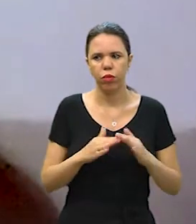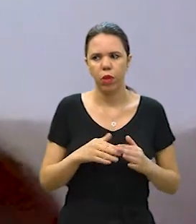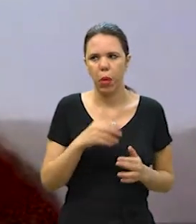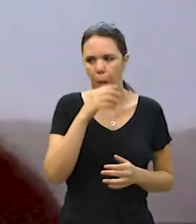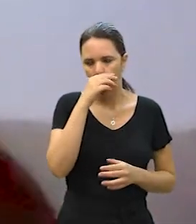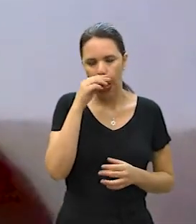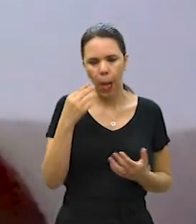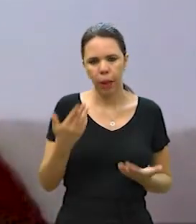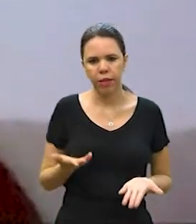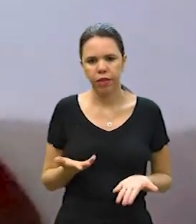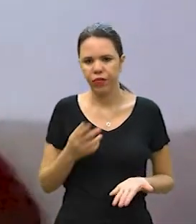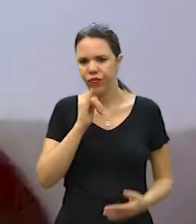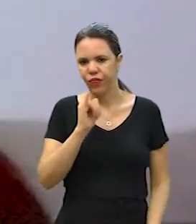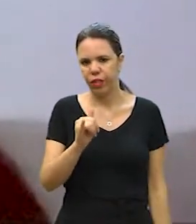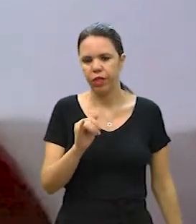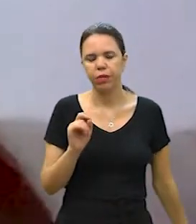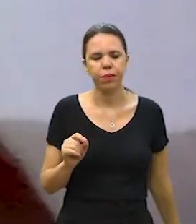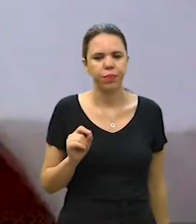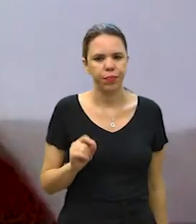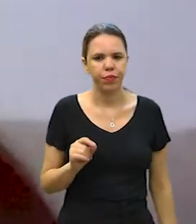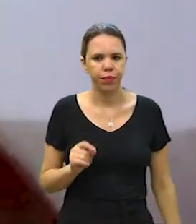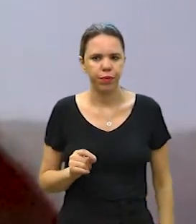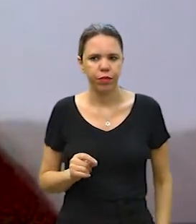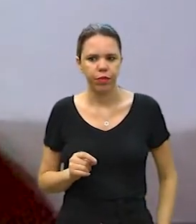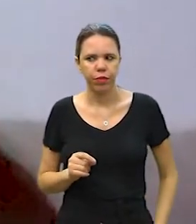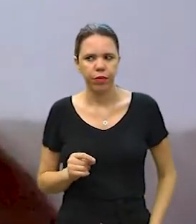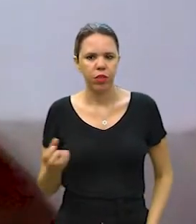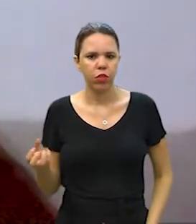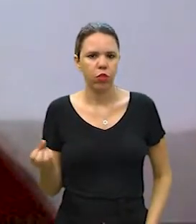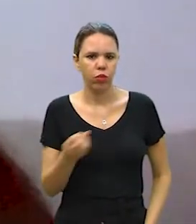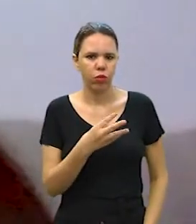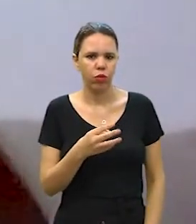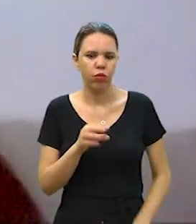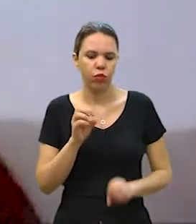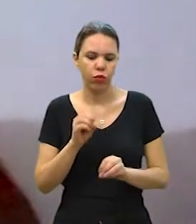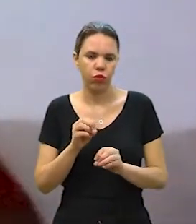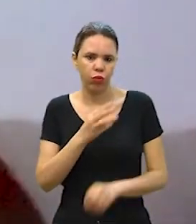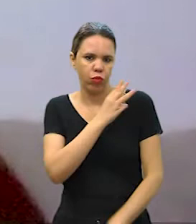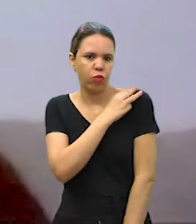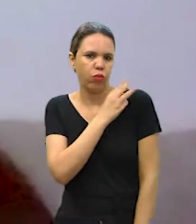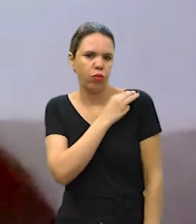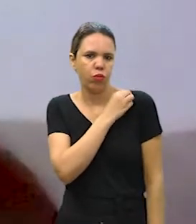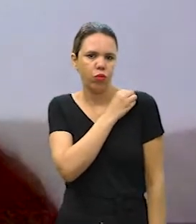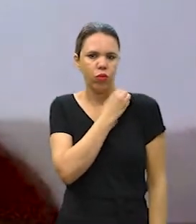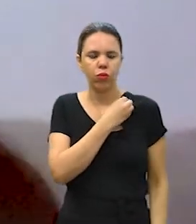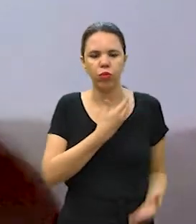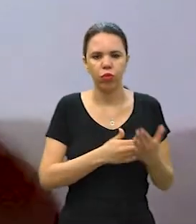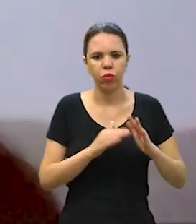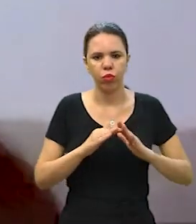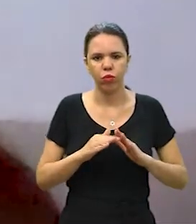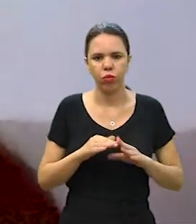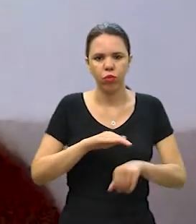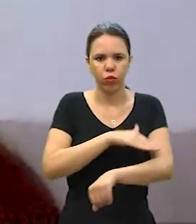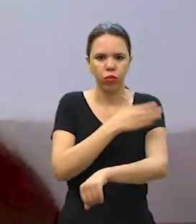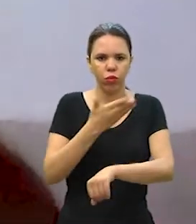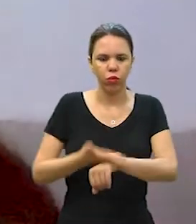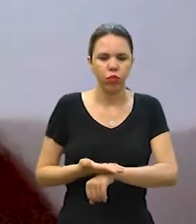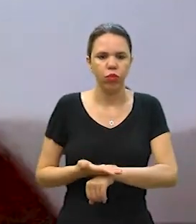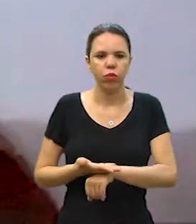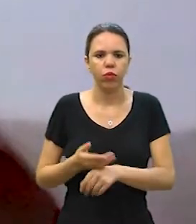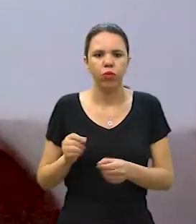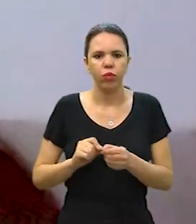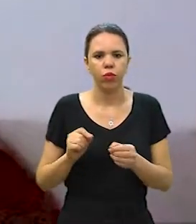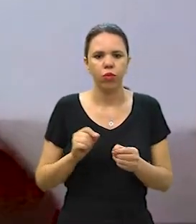escolas para falar do novo ensino médio, né, e para falar também da escola de tempo integral, e faz